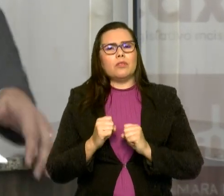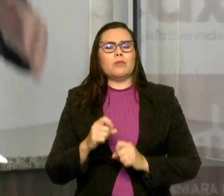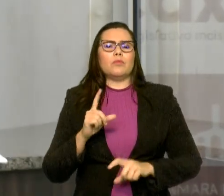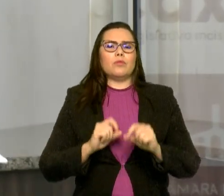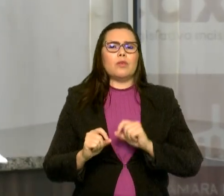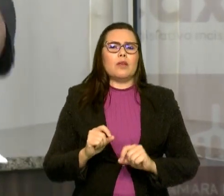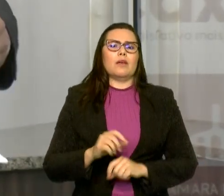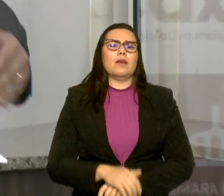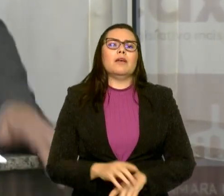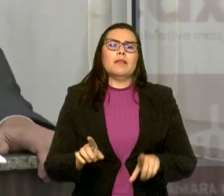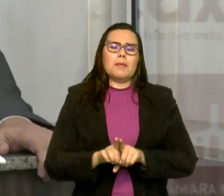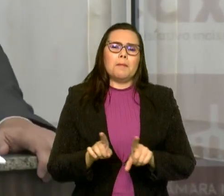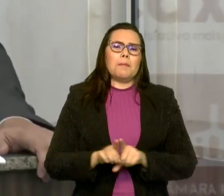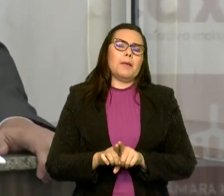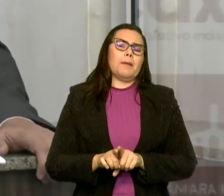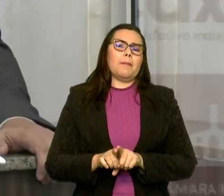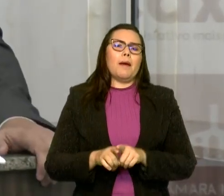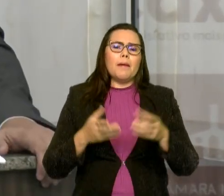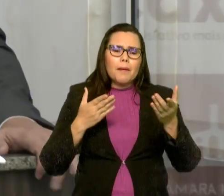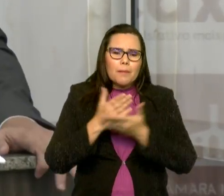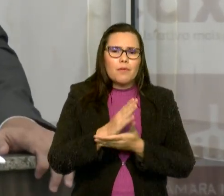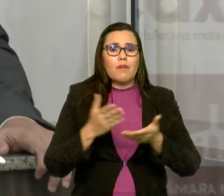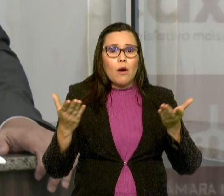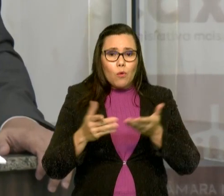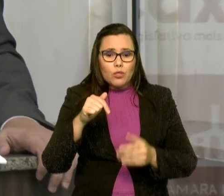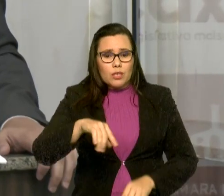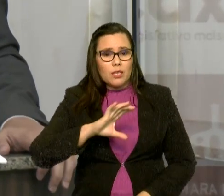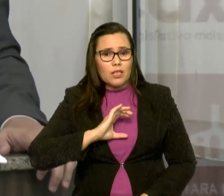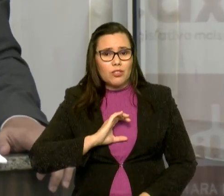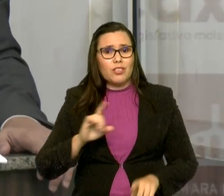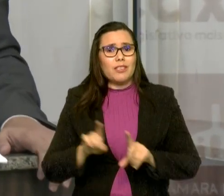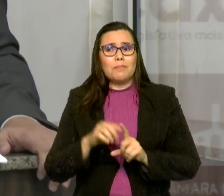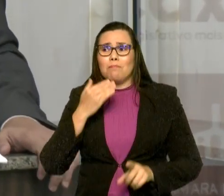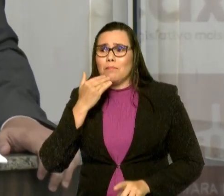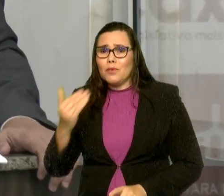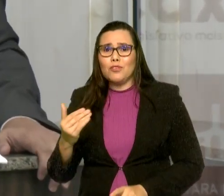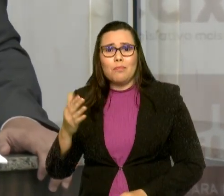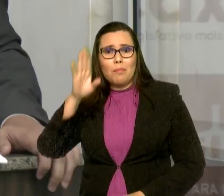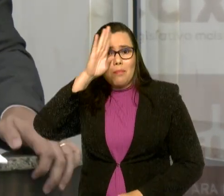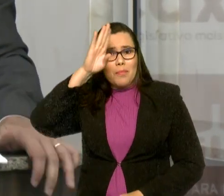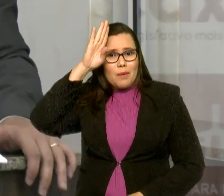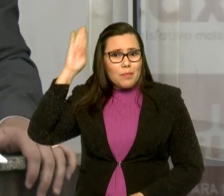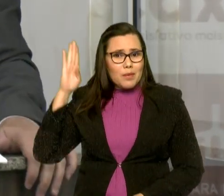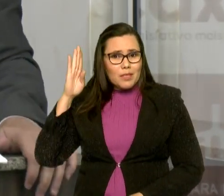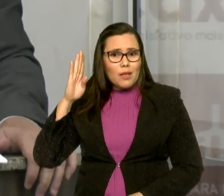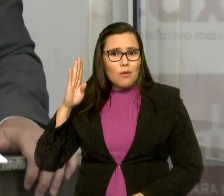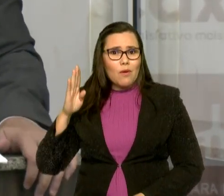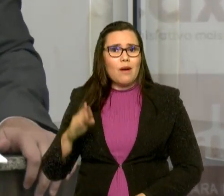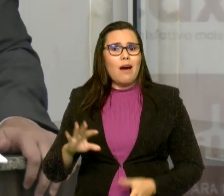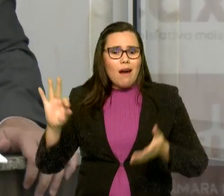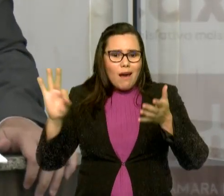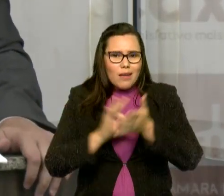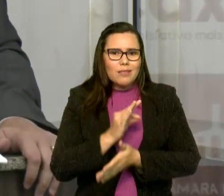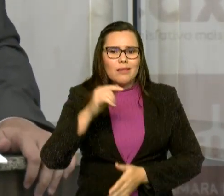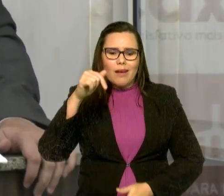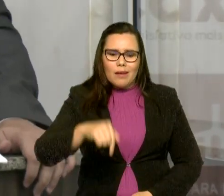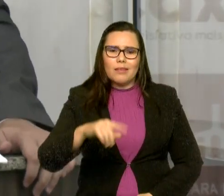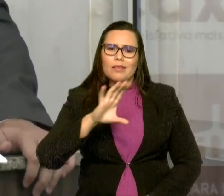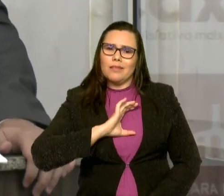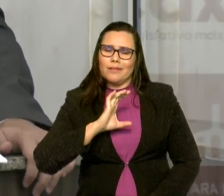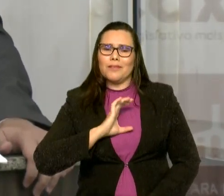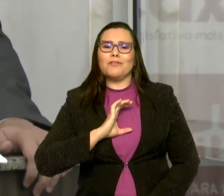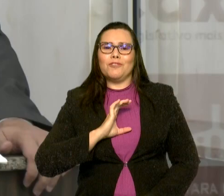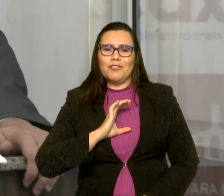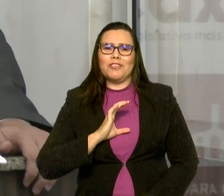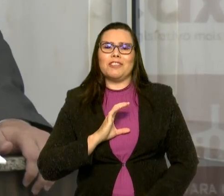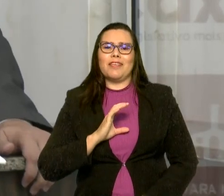Caxias, porque simbolicamente aqui seria feito esse registro. Ao final, o governador assinaria Caxias, terra de Gonçalves Dias. De repente,